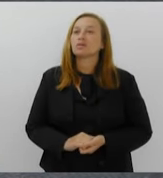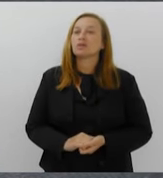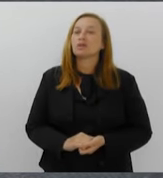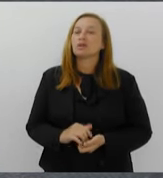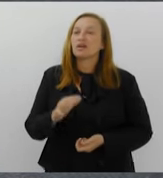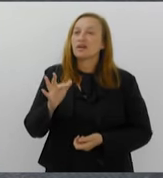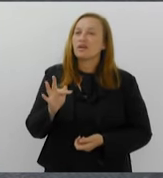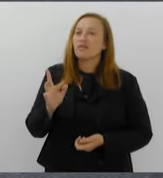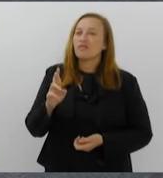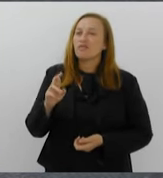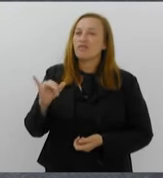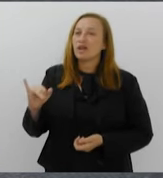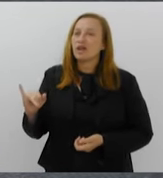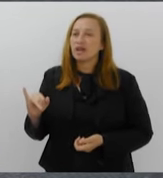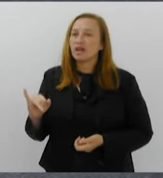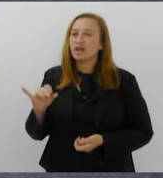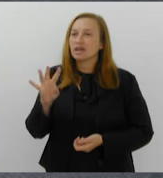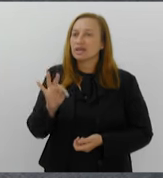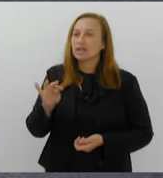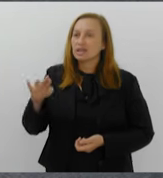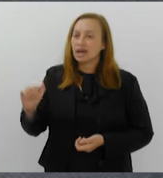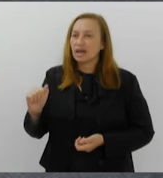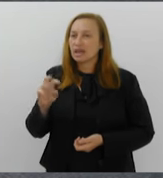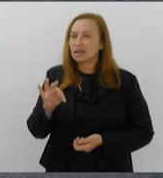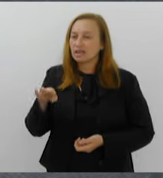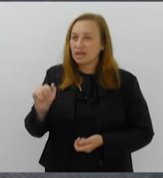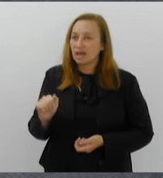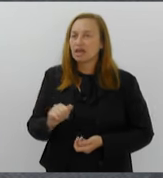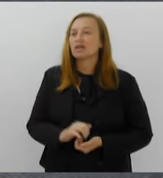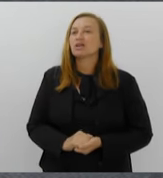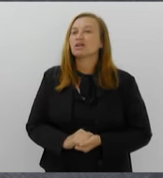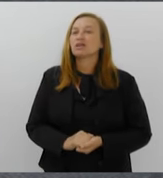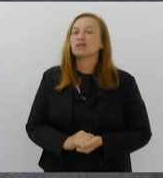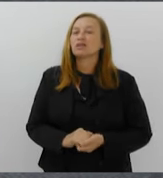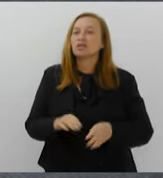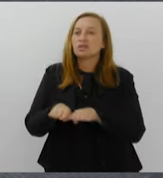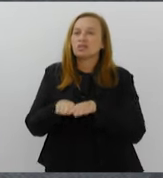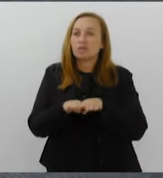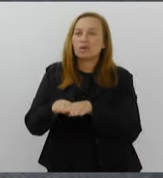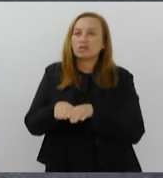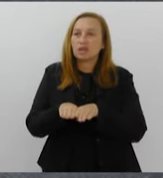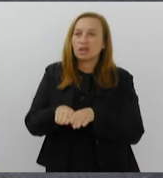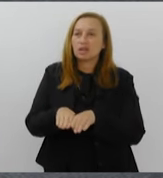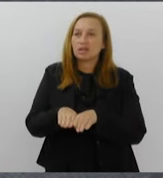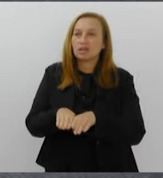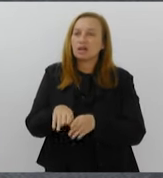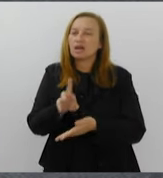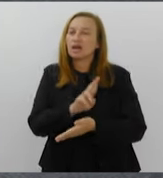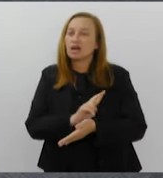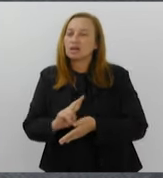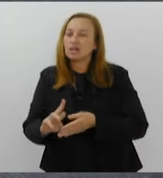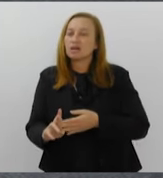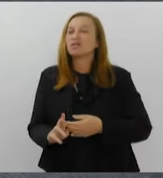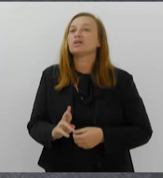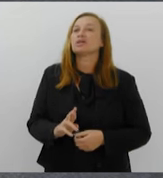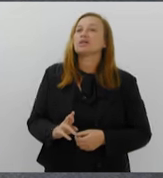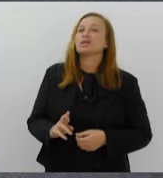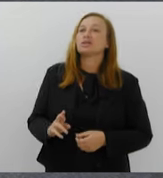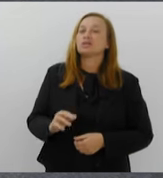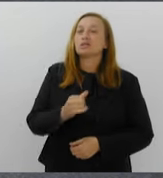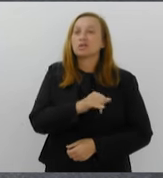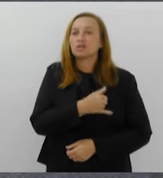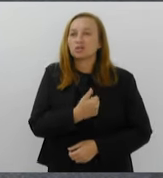Tatá, que é o superintendente municipal de igualdade racial de São João de Meriti, a